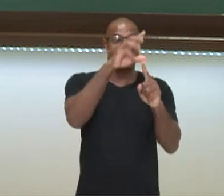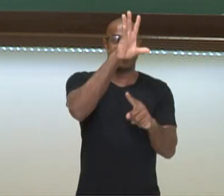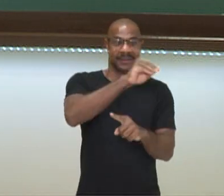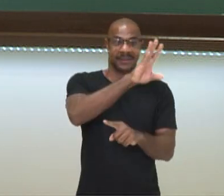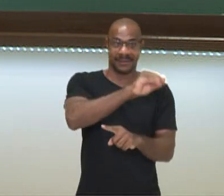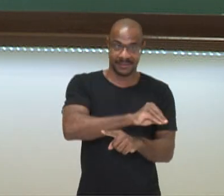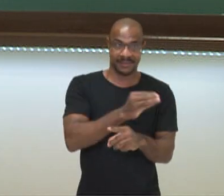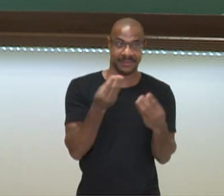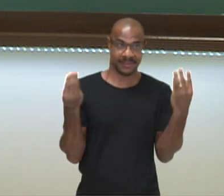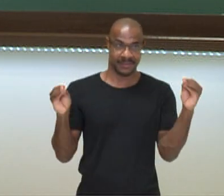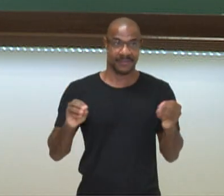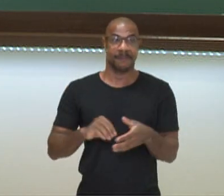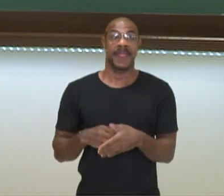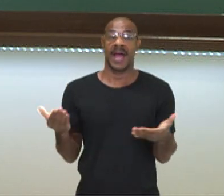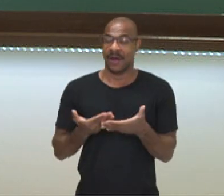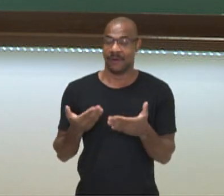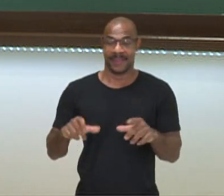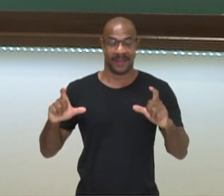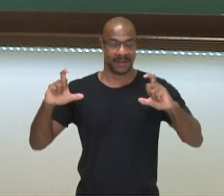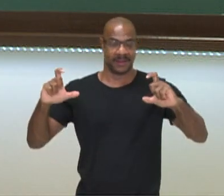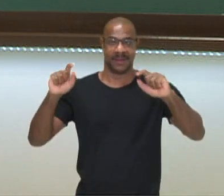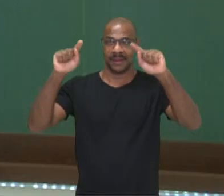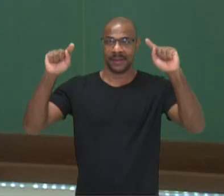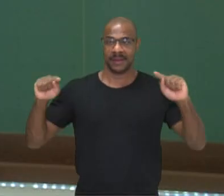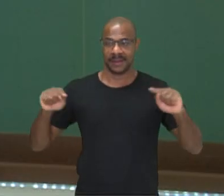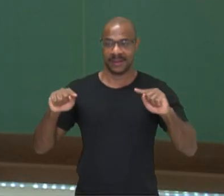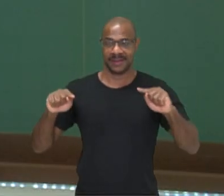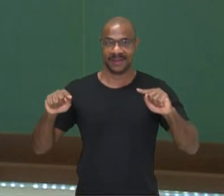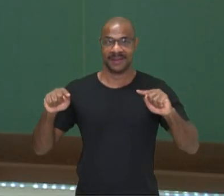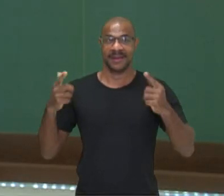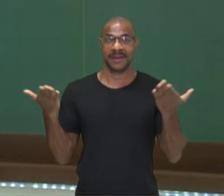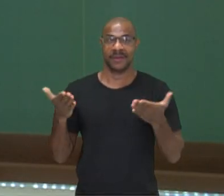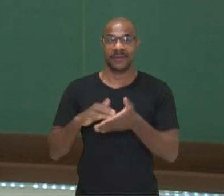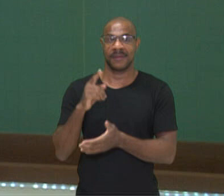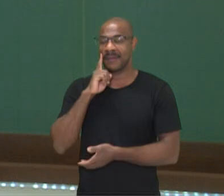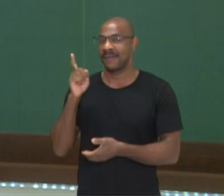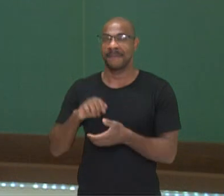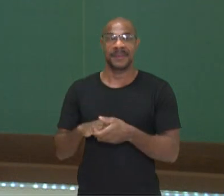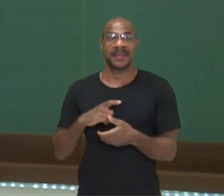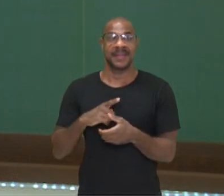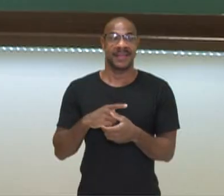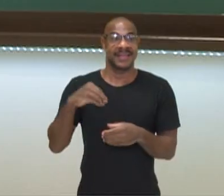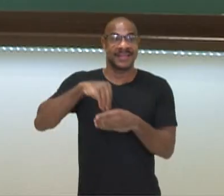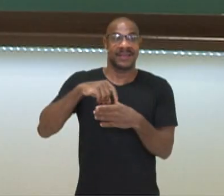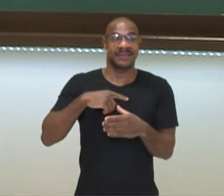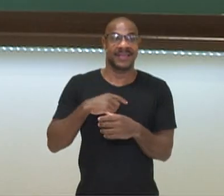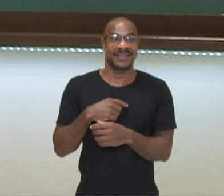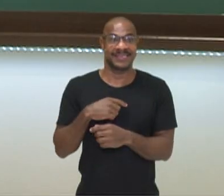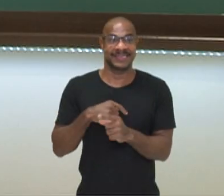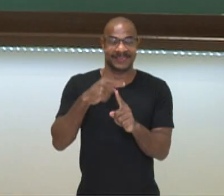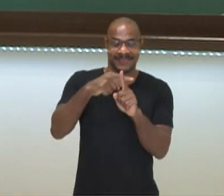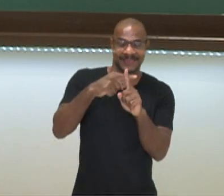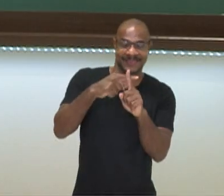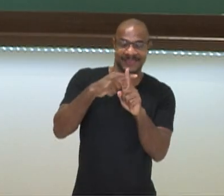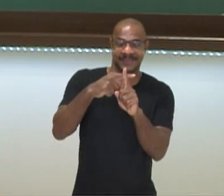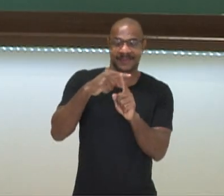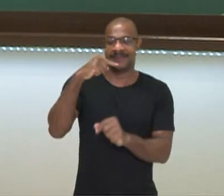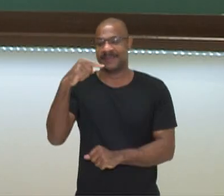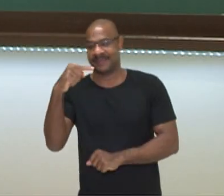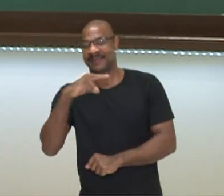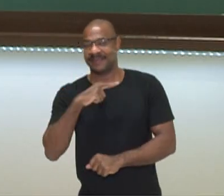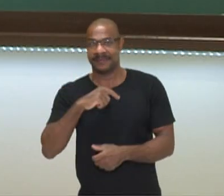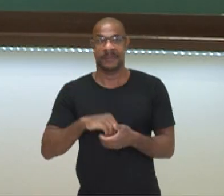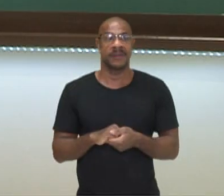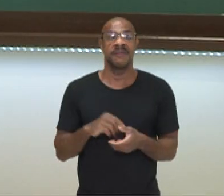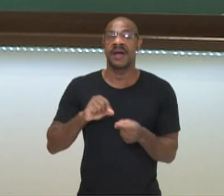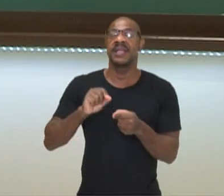agora? Colchetes. Dentro desses colchetes, eu tenho subtração e adição. E agora, professor, o que eu resolvo primeiro?